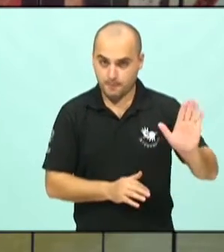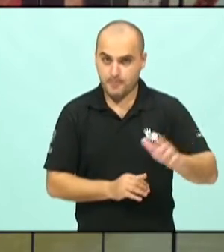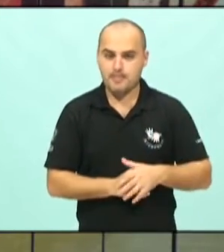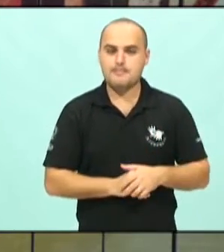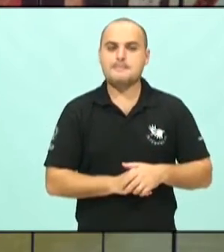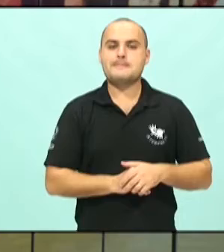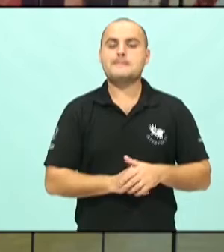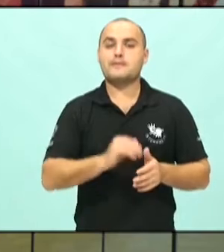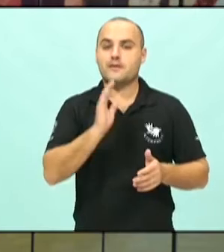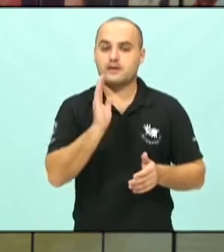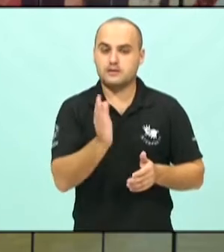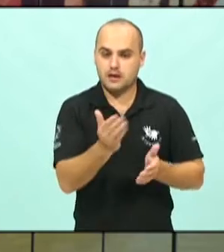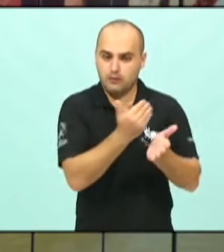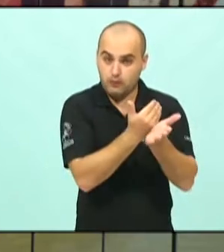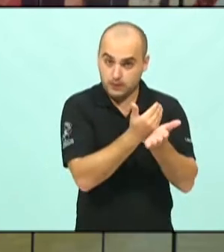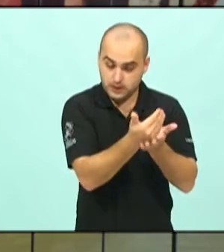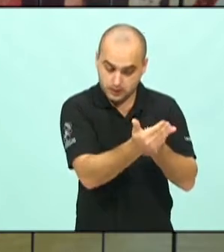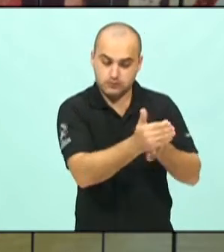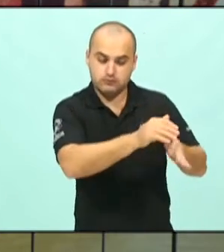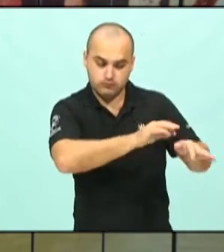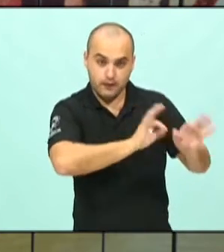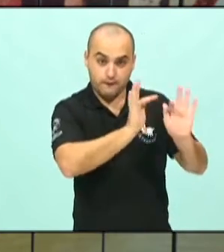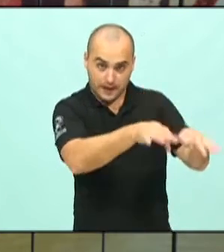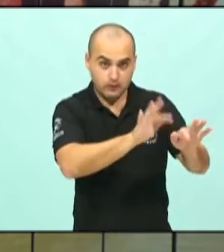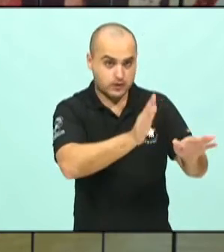nós finalizamos um planejamento